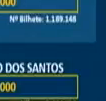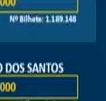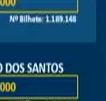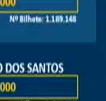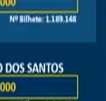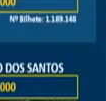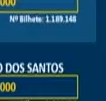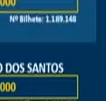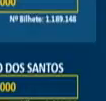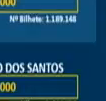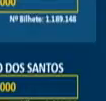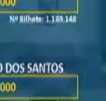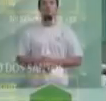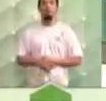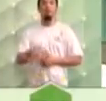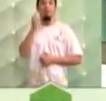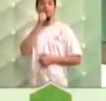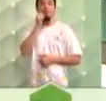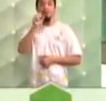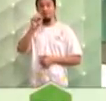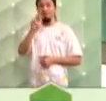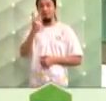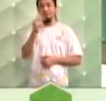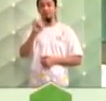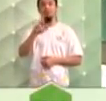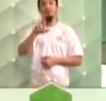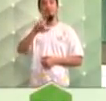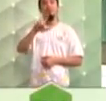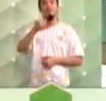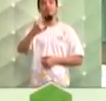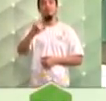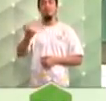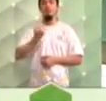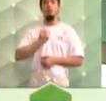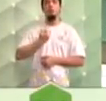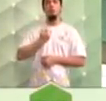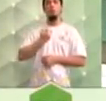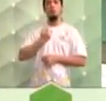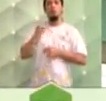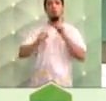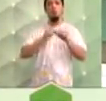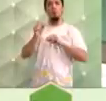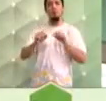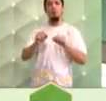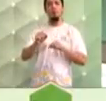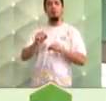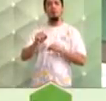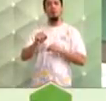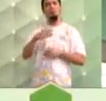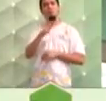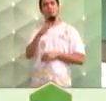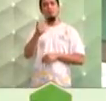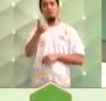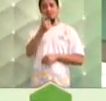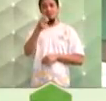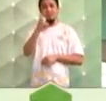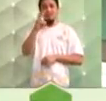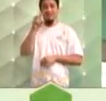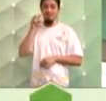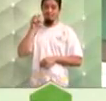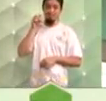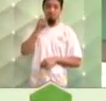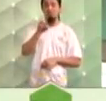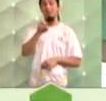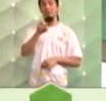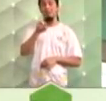A Shirley Assis está dizendo que não está conseguindo o telefone porque foram quantos milhões? 15 milhões de bilhetes e ela não está conseguindo puxar agora, mas vai